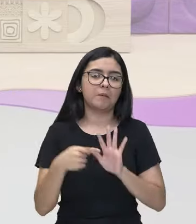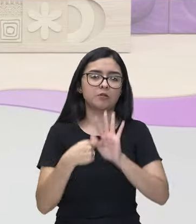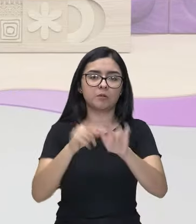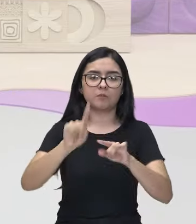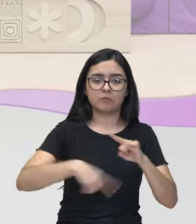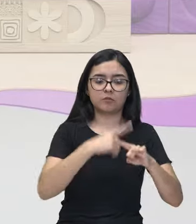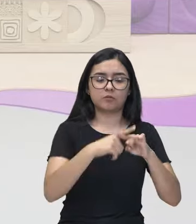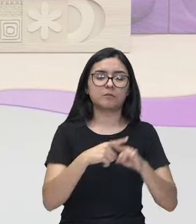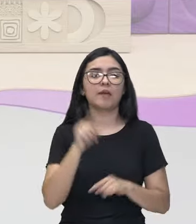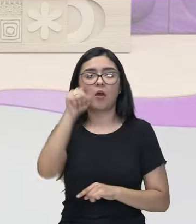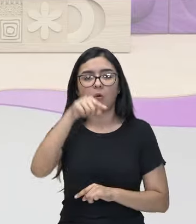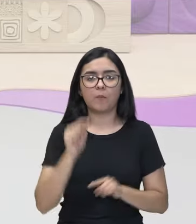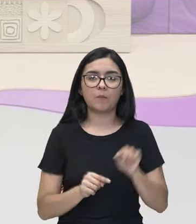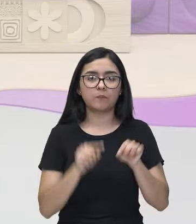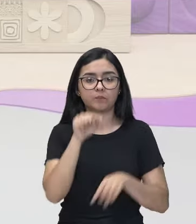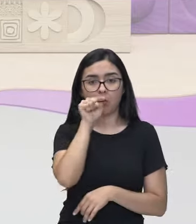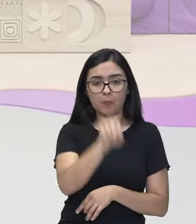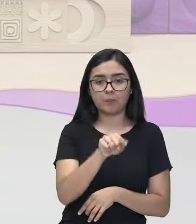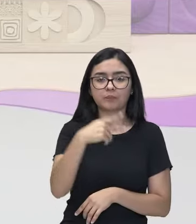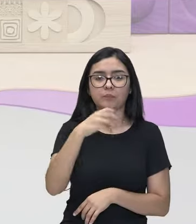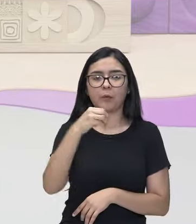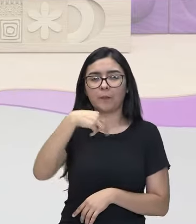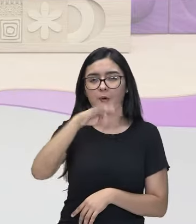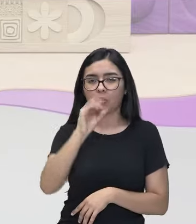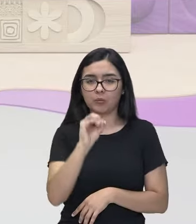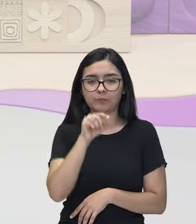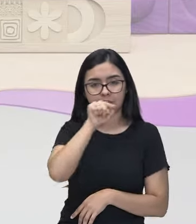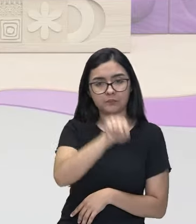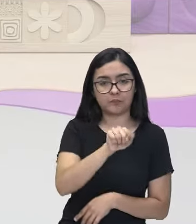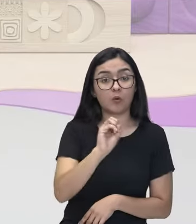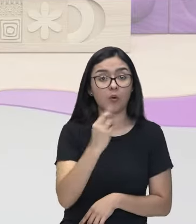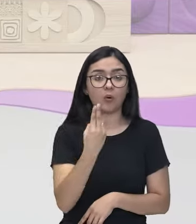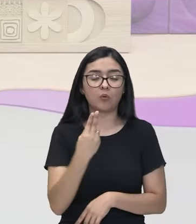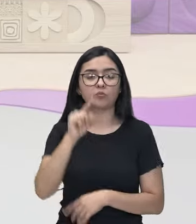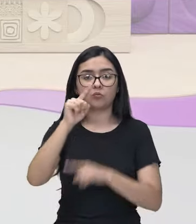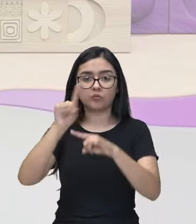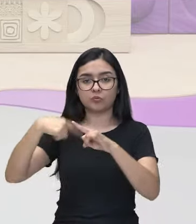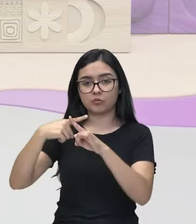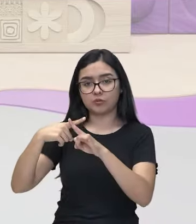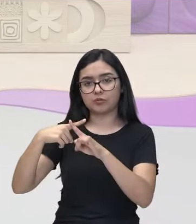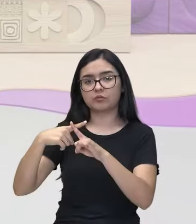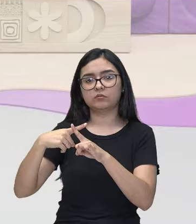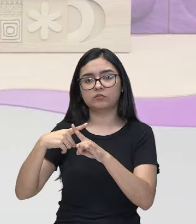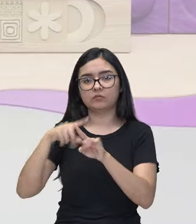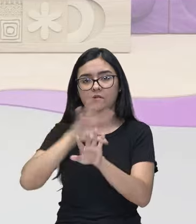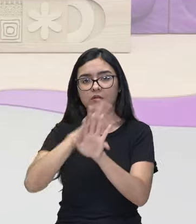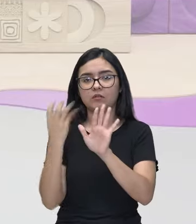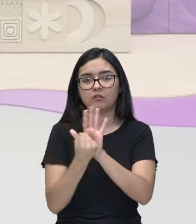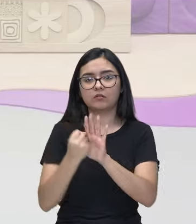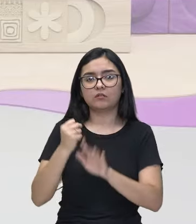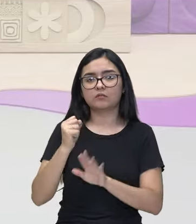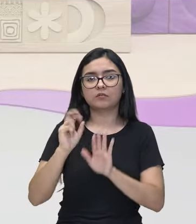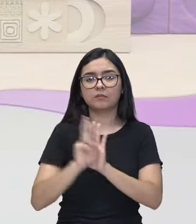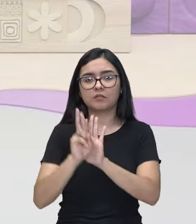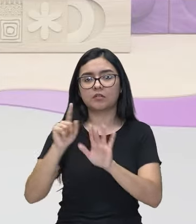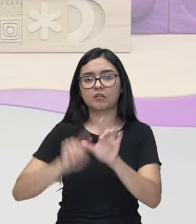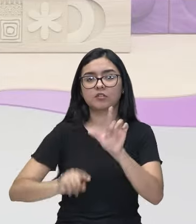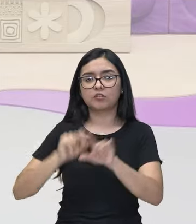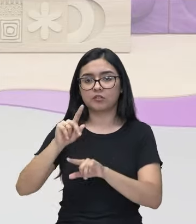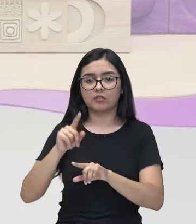é apenas um ponto entre dois números, tá bom? Ou o símbolo representado pela letra X, né? O